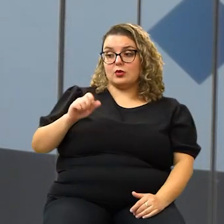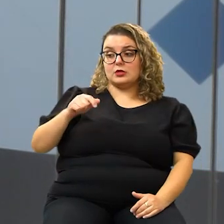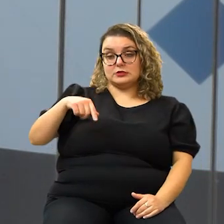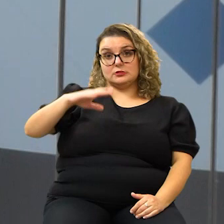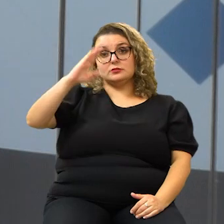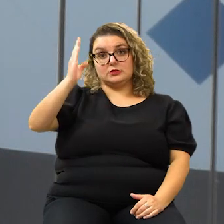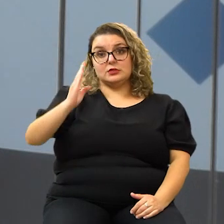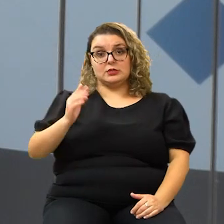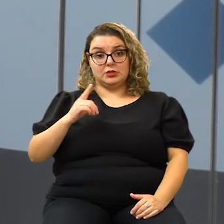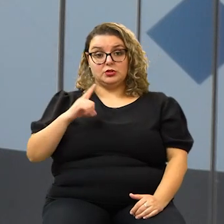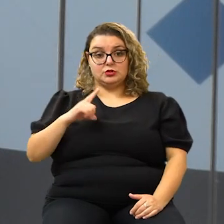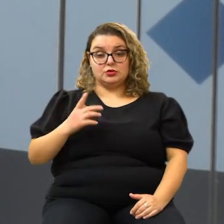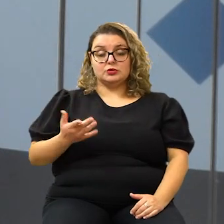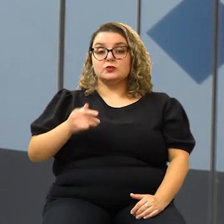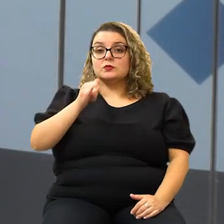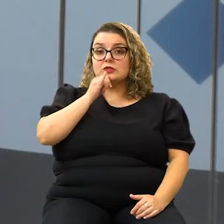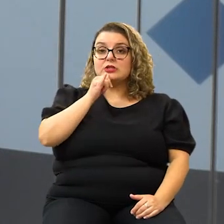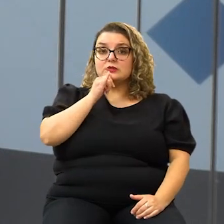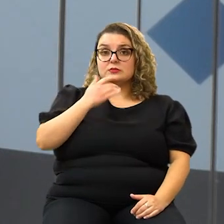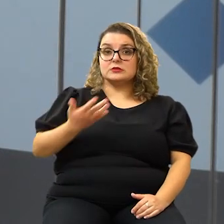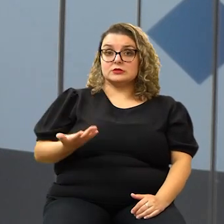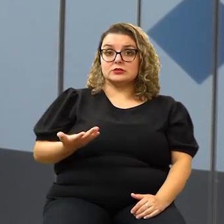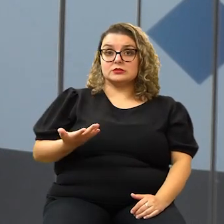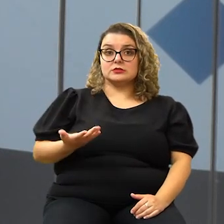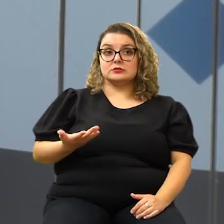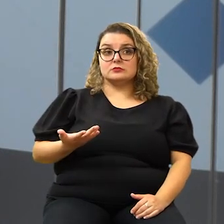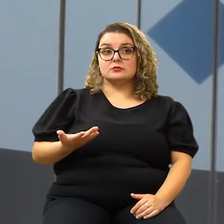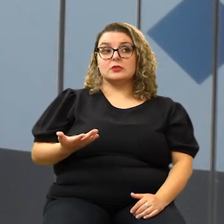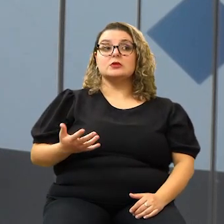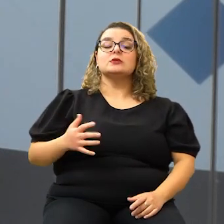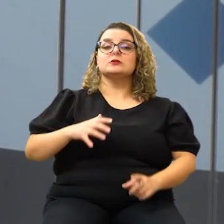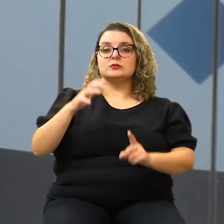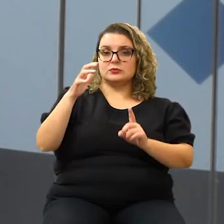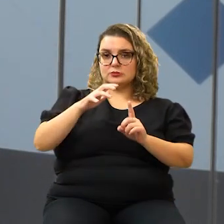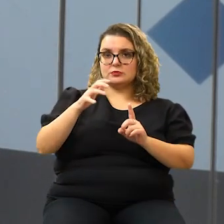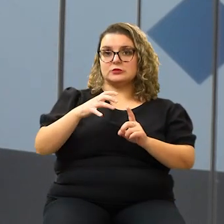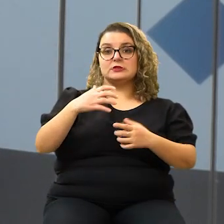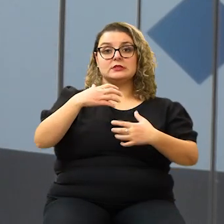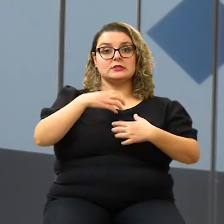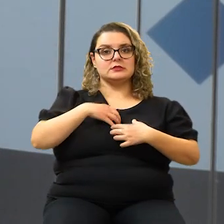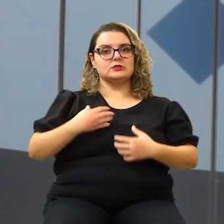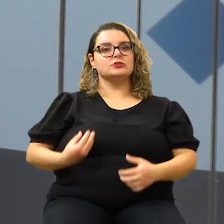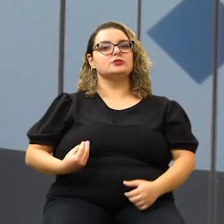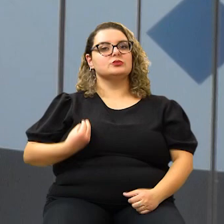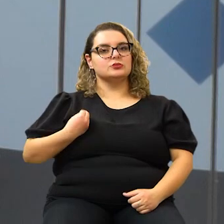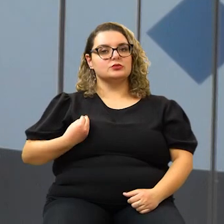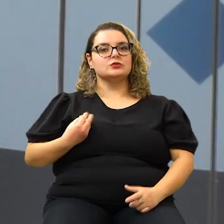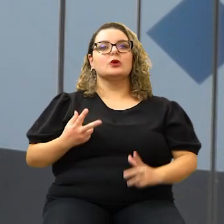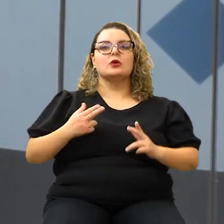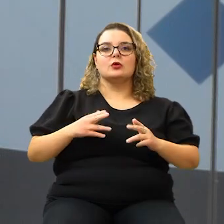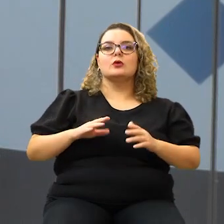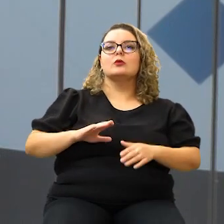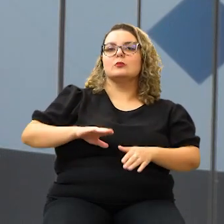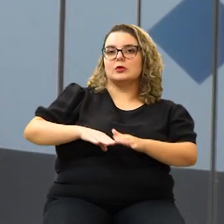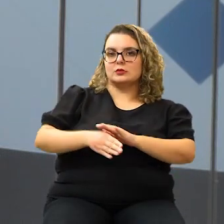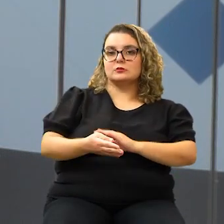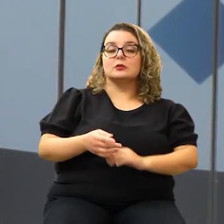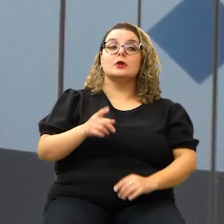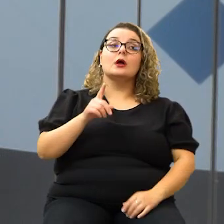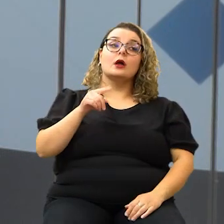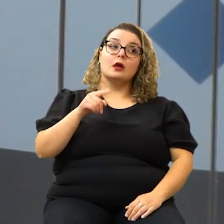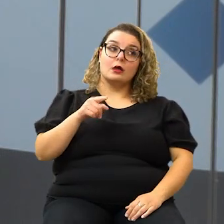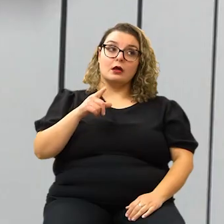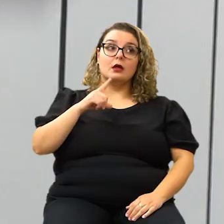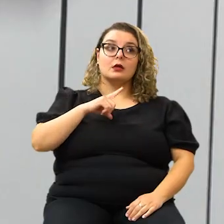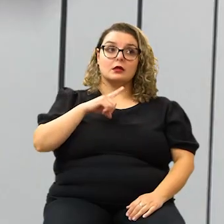no Brasil nós temos os exemplos, né? Então isso impacta nessa forma de vida como a gente vem acostumada. Né,